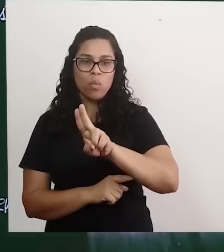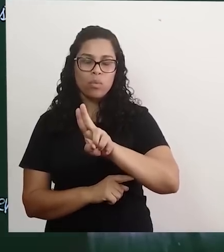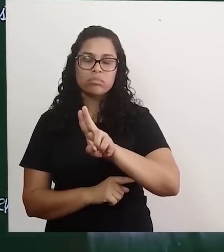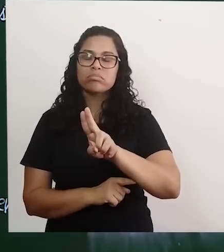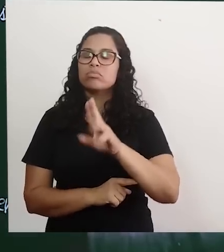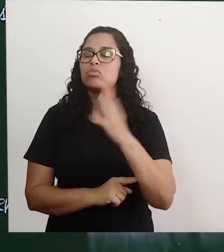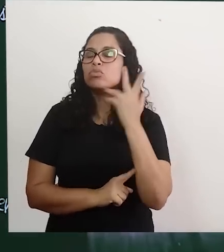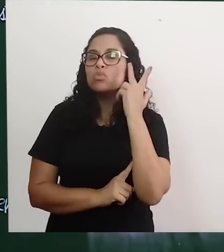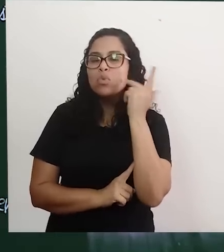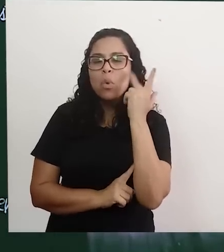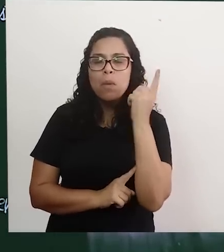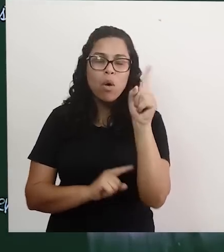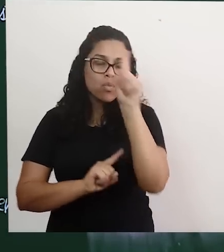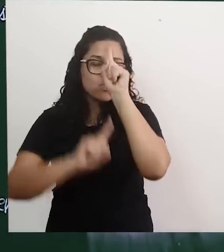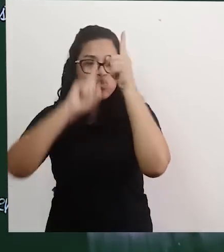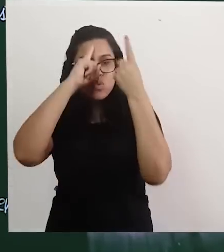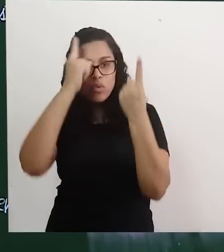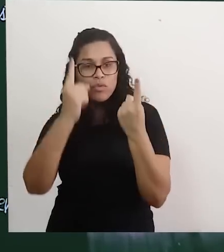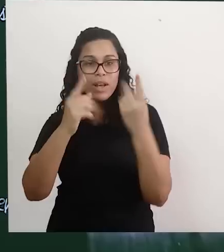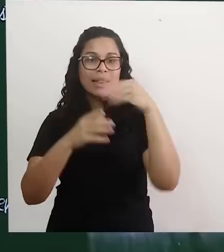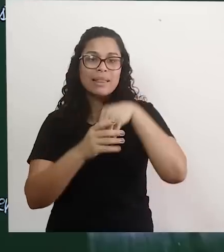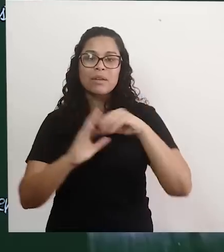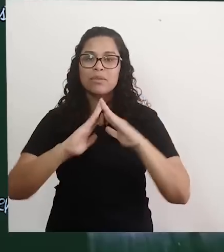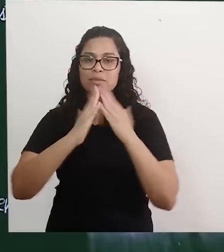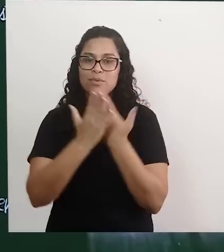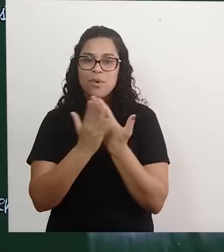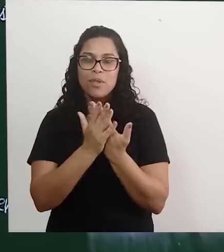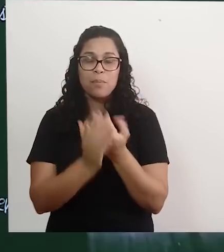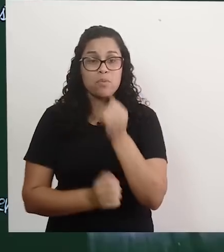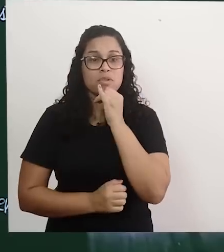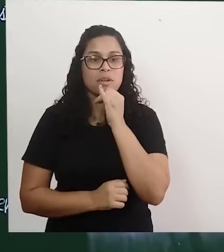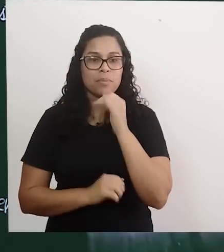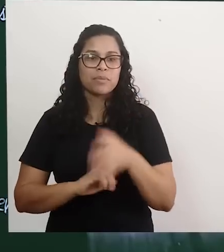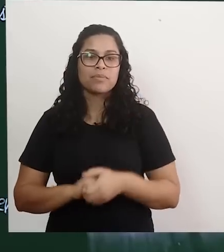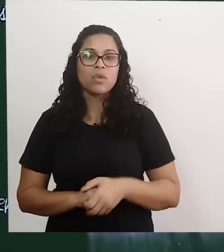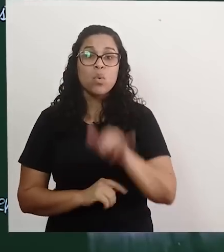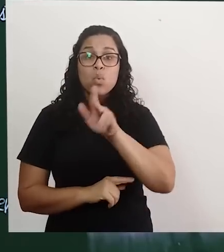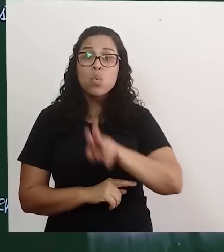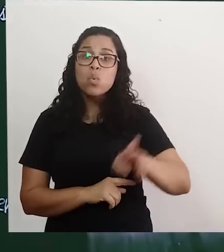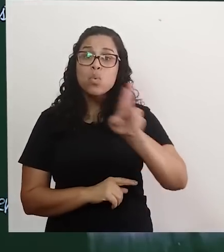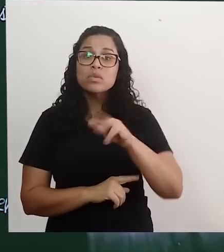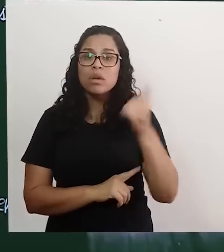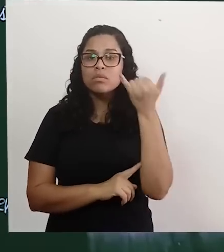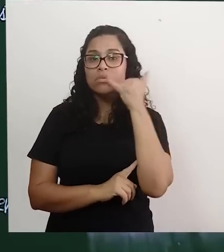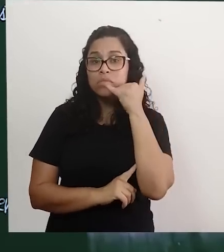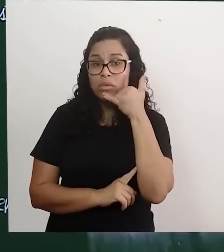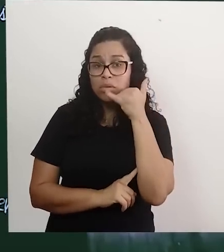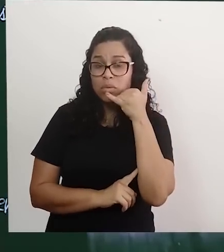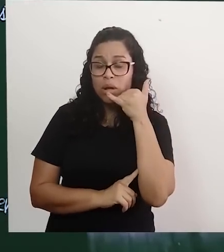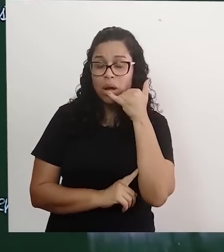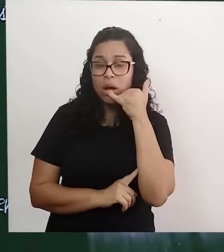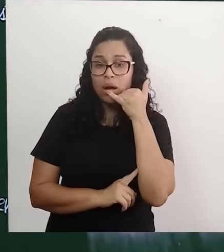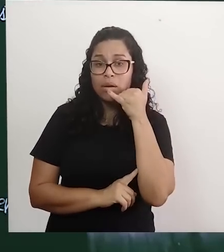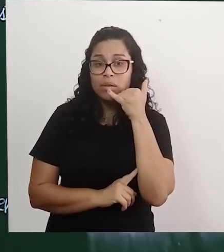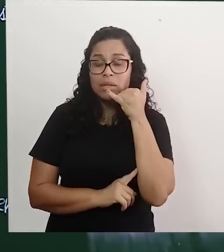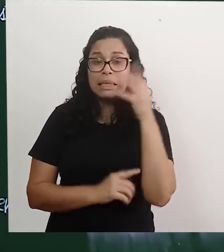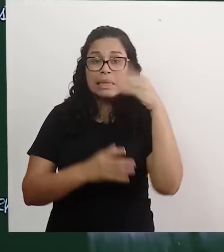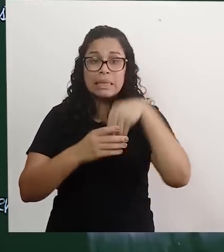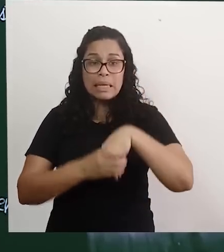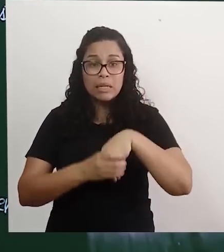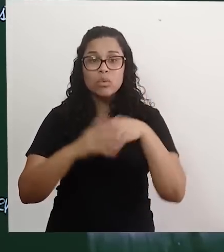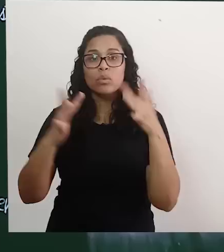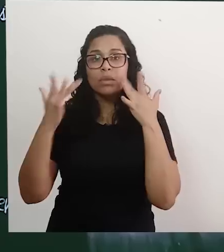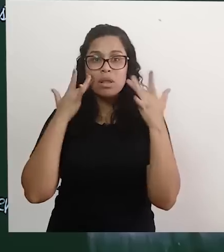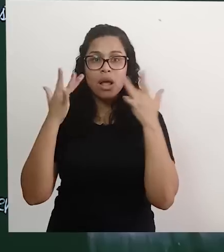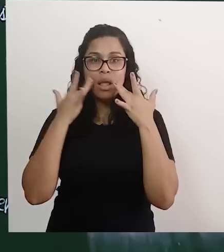no ambiente escolar na hora que a gente está escrevendo. Aí eu tenho um exemplo aqui. Usar o celular no teatro é um mau